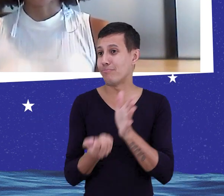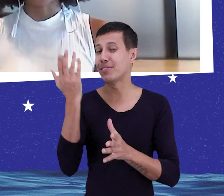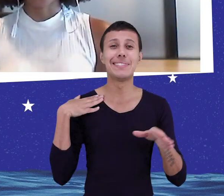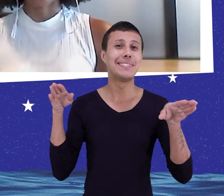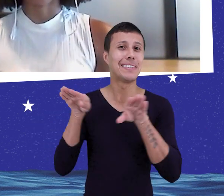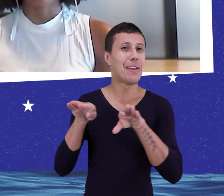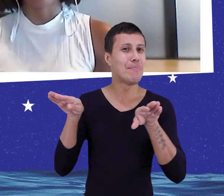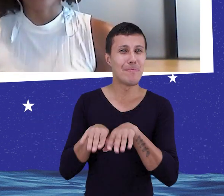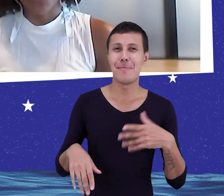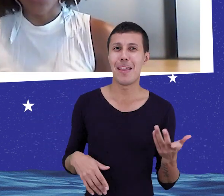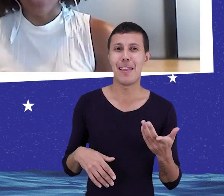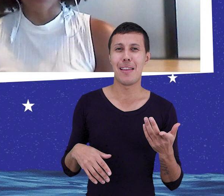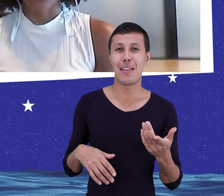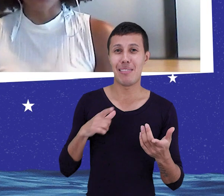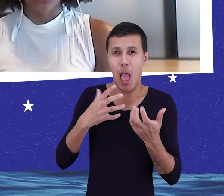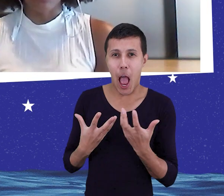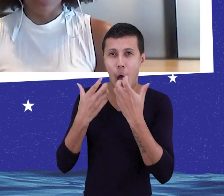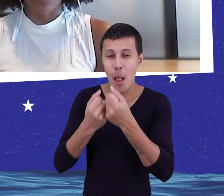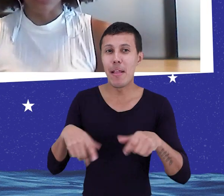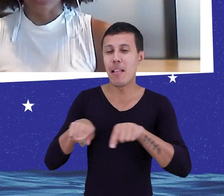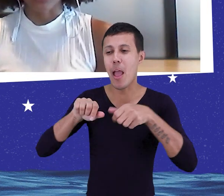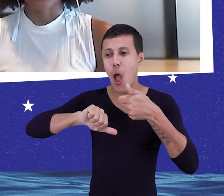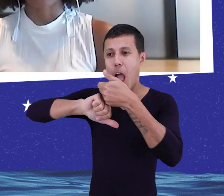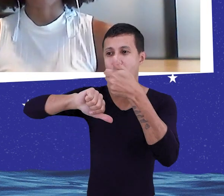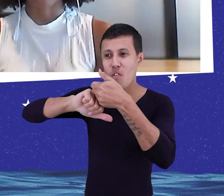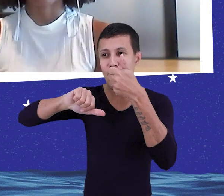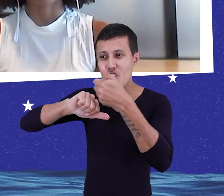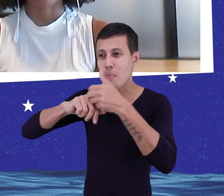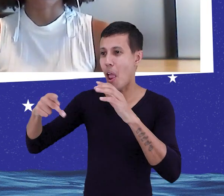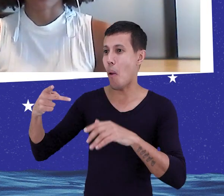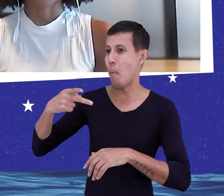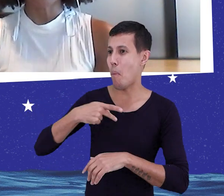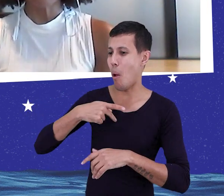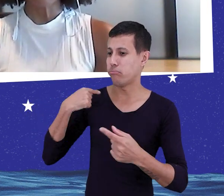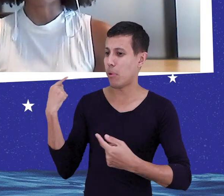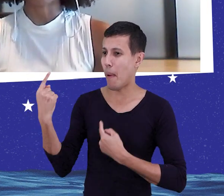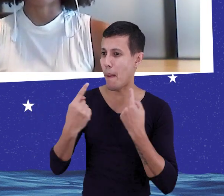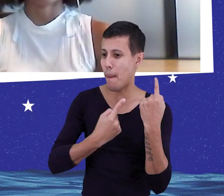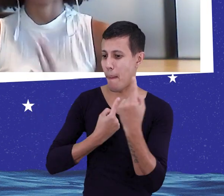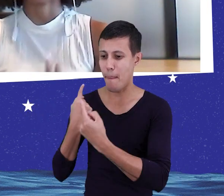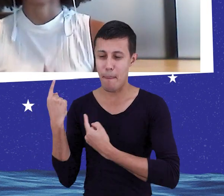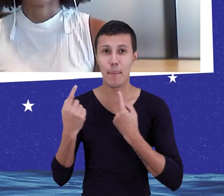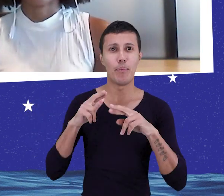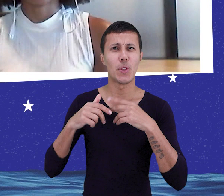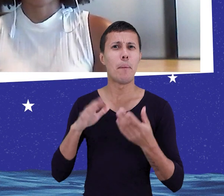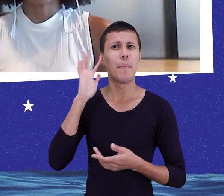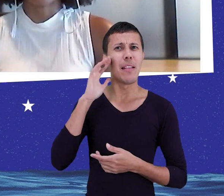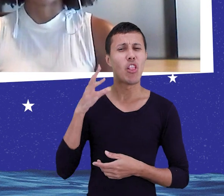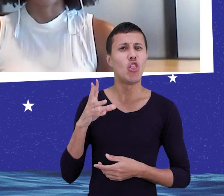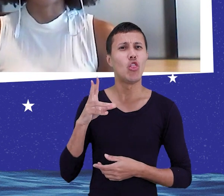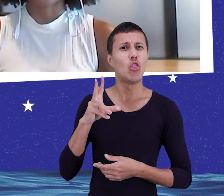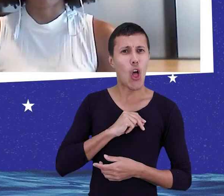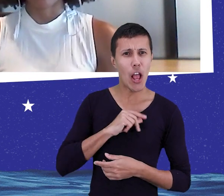vejo que existe muito um acolhimento. Isso é de feedback do nosso time para nós, né? Existe muito um acolhimento, né? A pessoa pensa, poxa, eu tenho